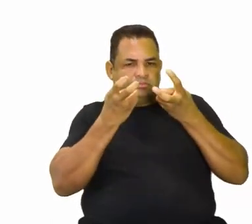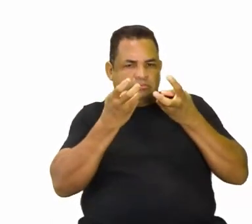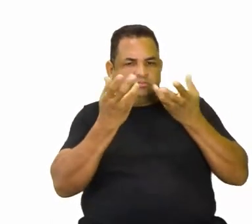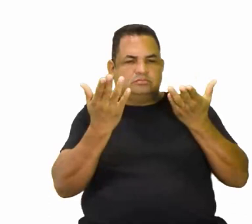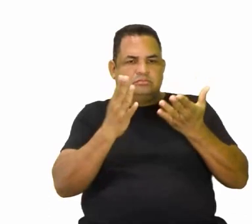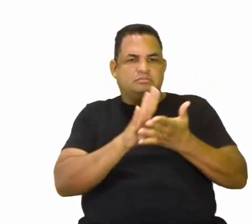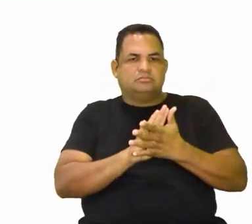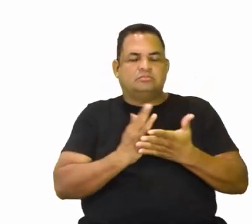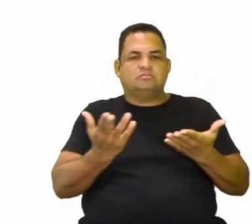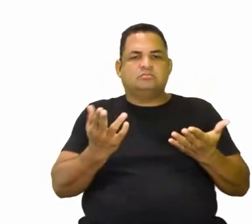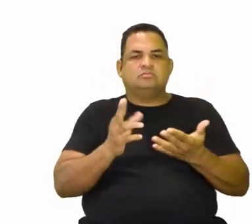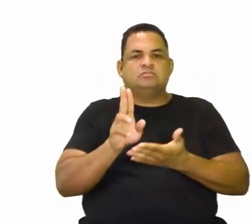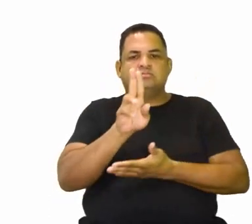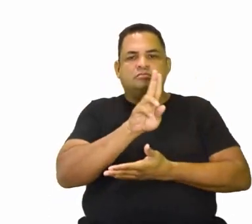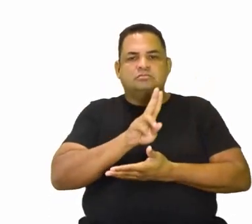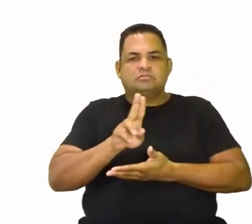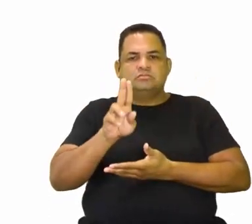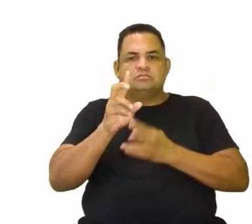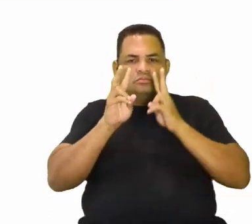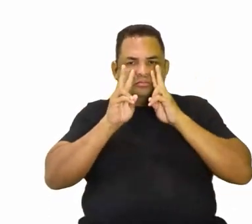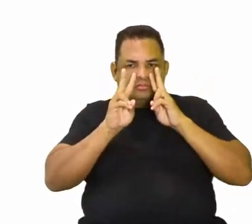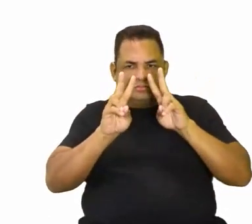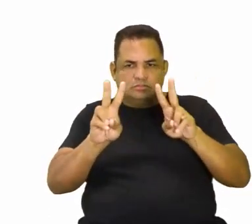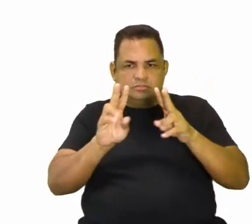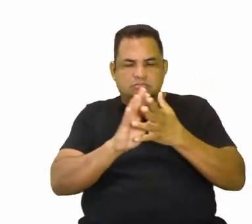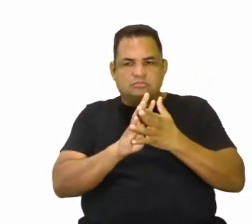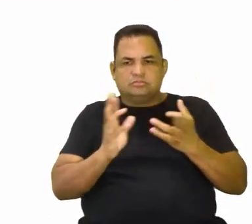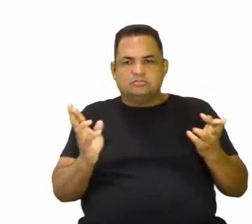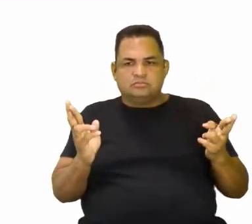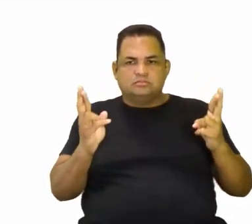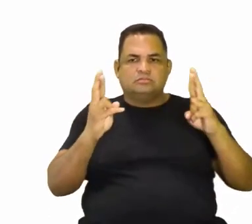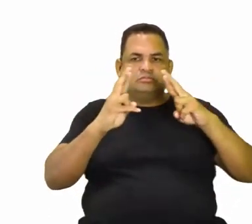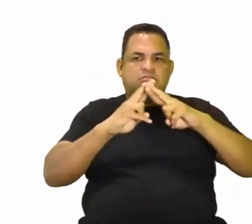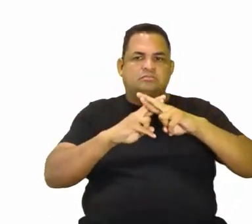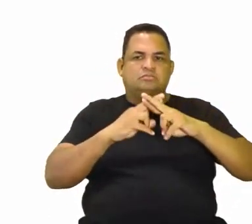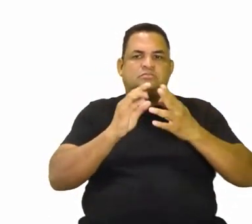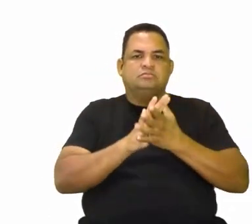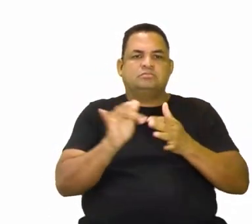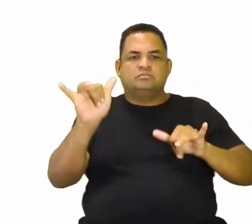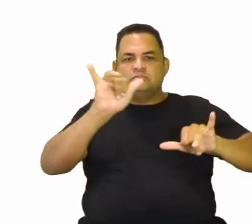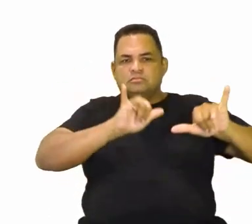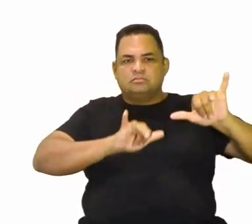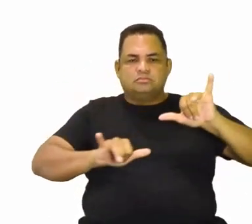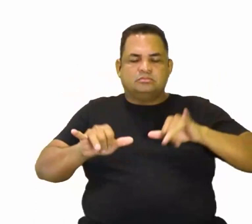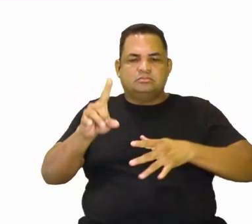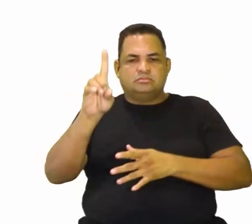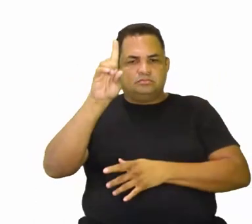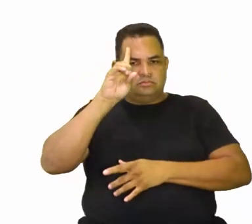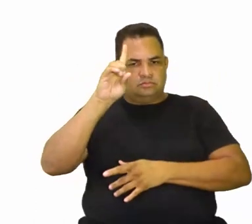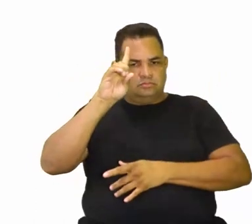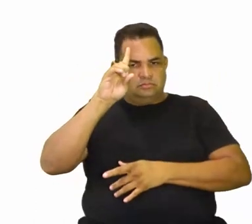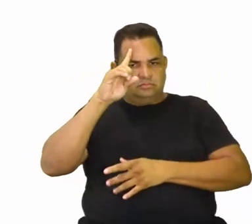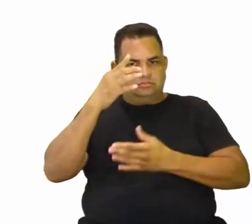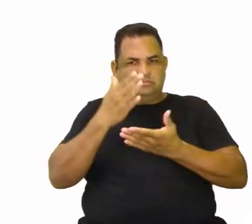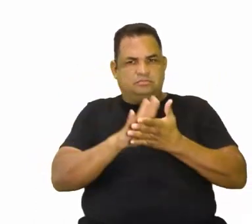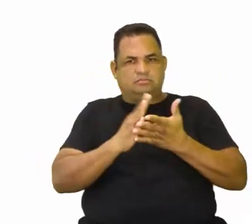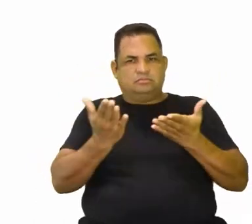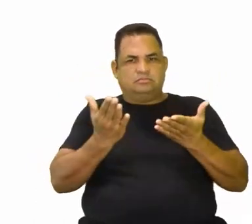identificar, utilizar e visualizar as reações químicas no cotidiano,